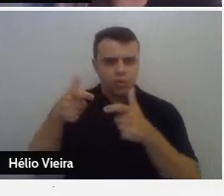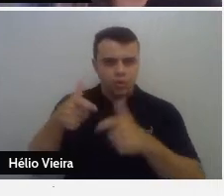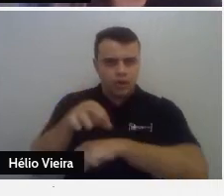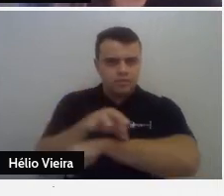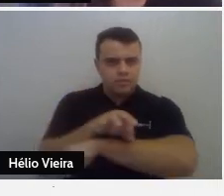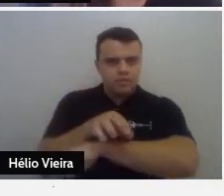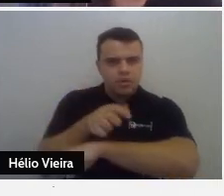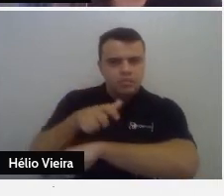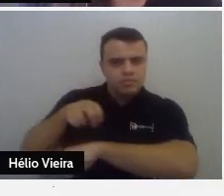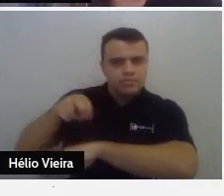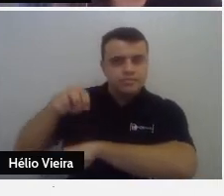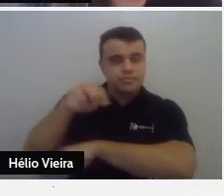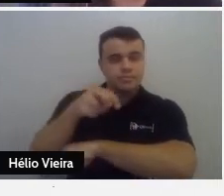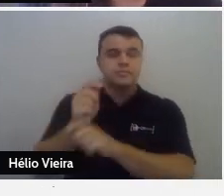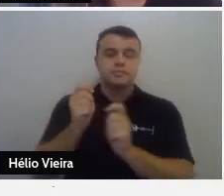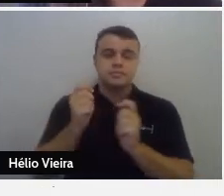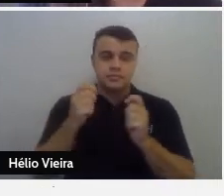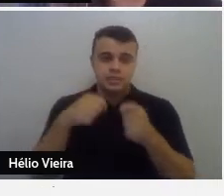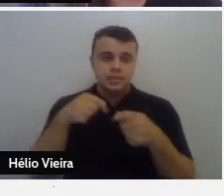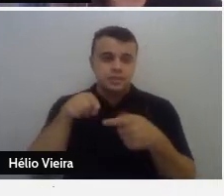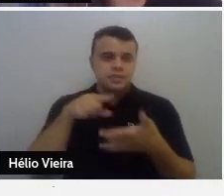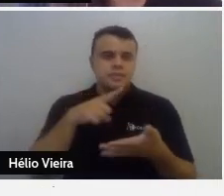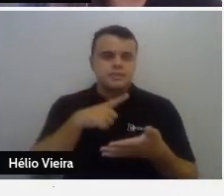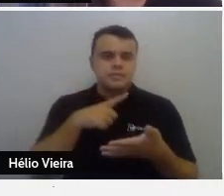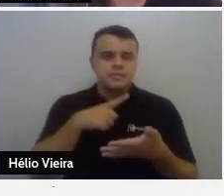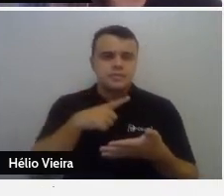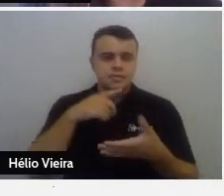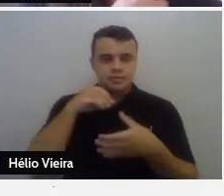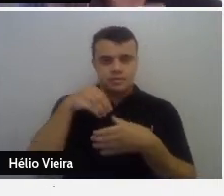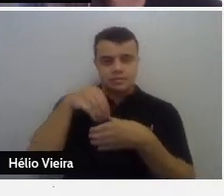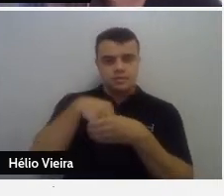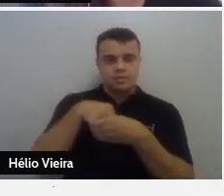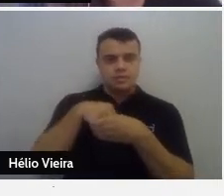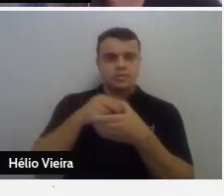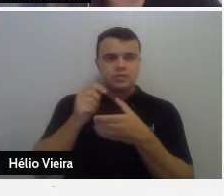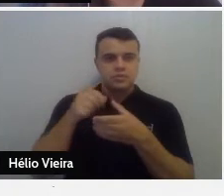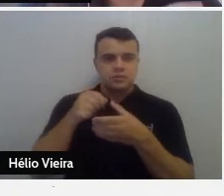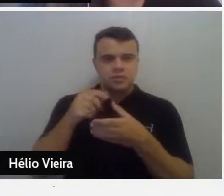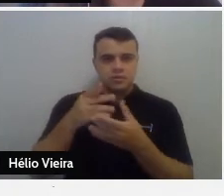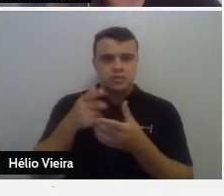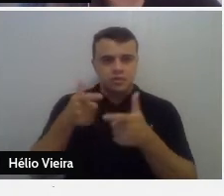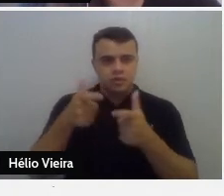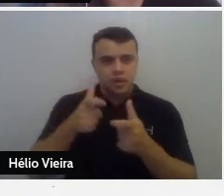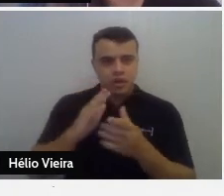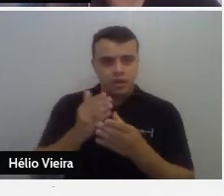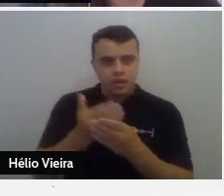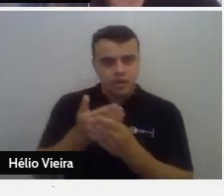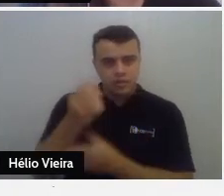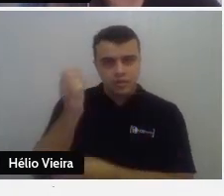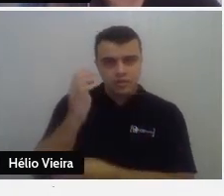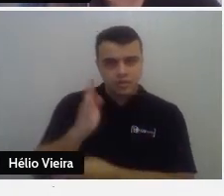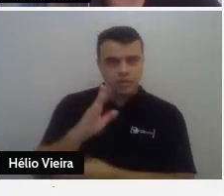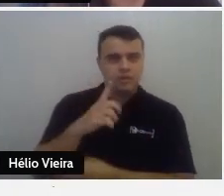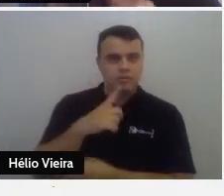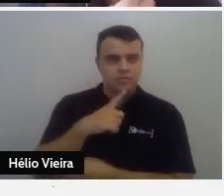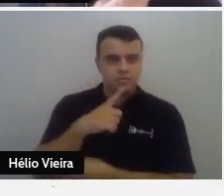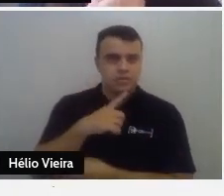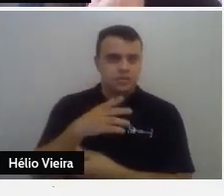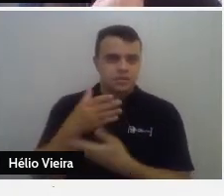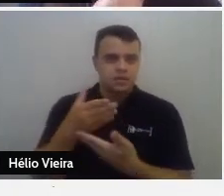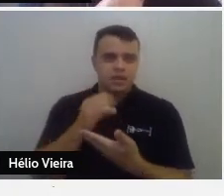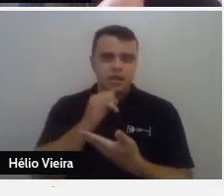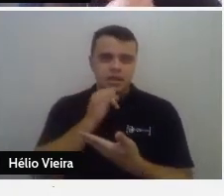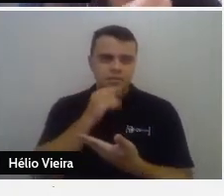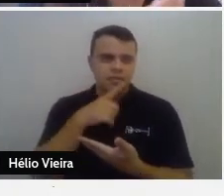prédio, e ali dentro do arquivo público, né, nacional, na verdade, o Arquivo Nacional,